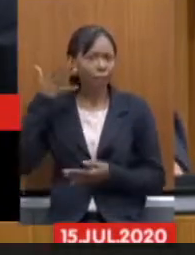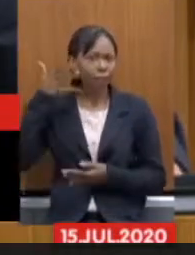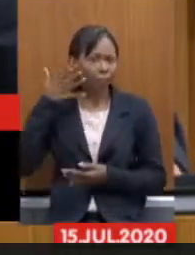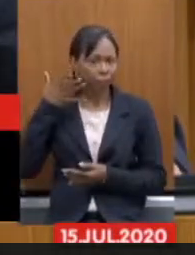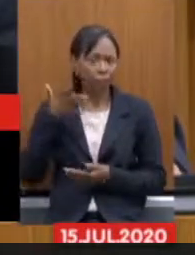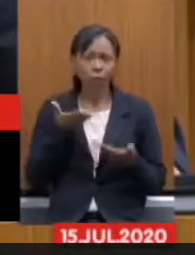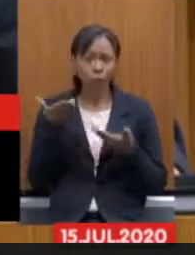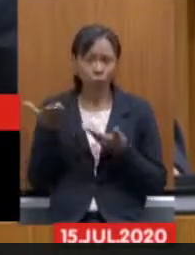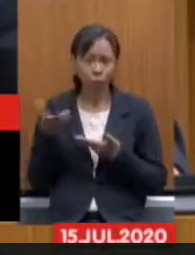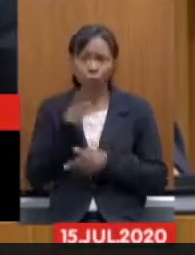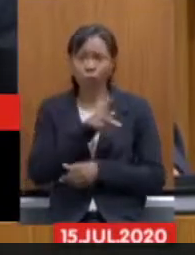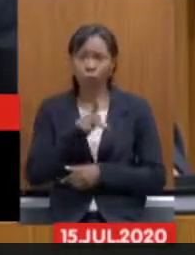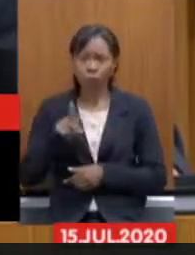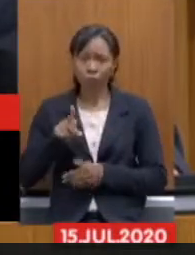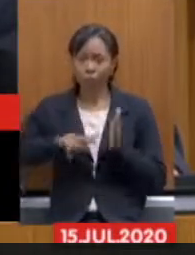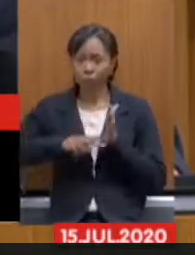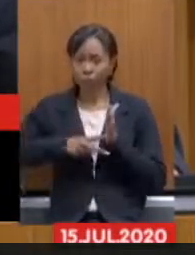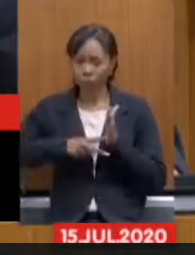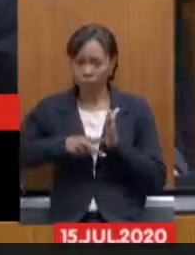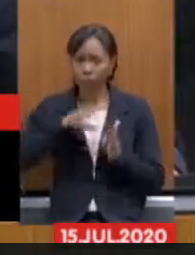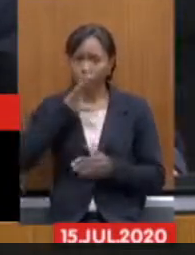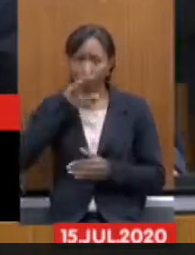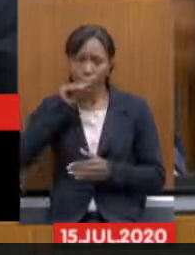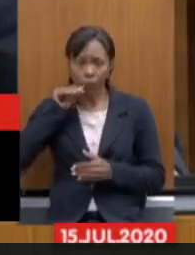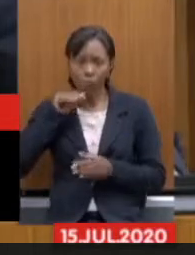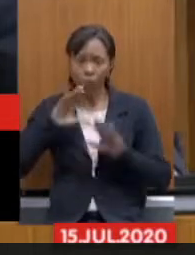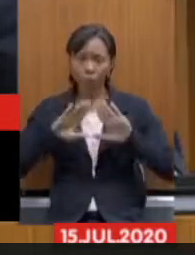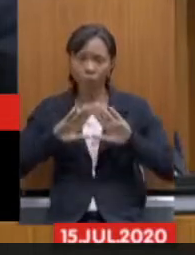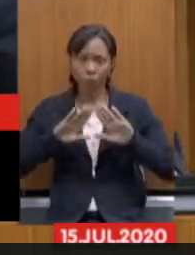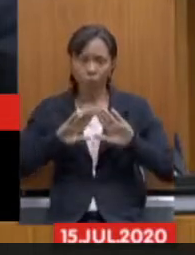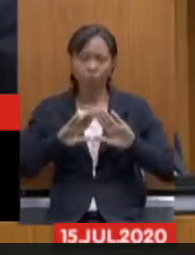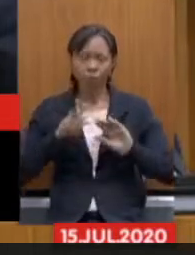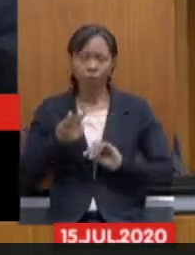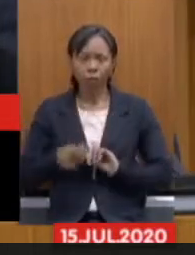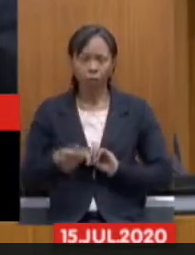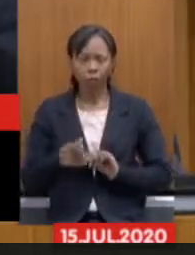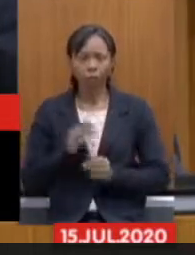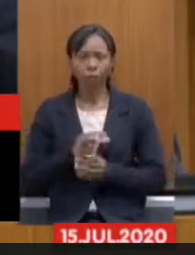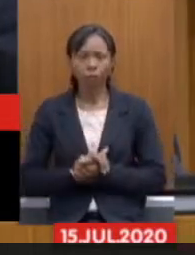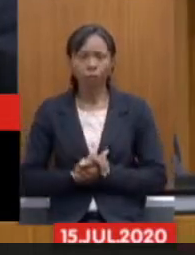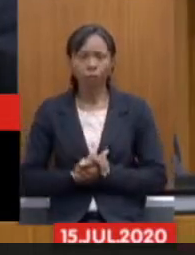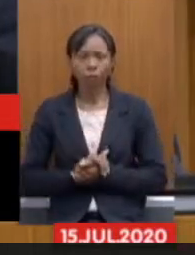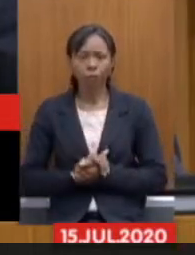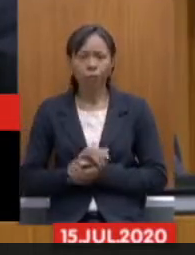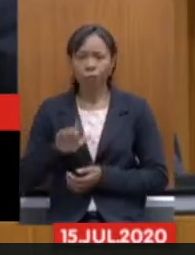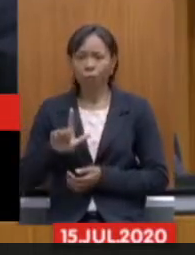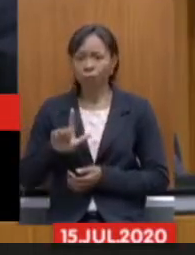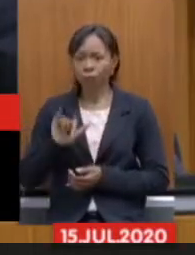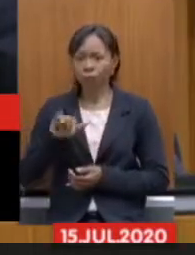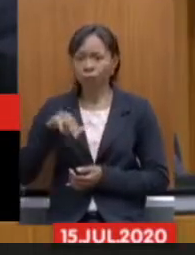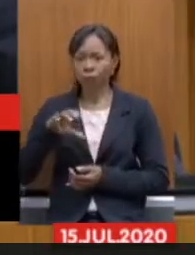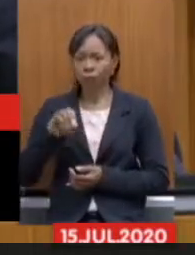palavra o presidente do sindicato dos servidores da assembleia legislativa de minas gerais o senhor lincon alves miranda que